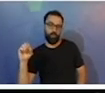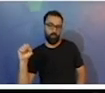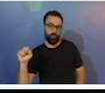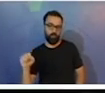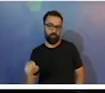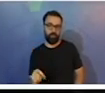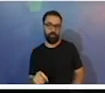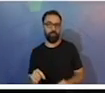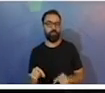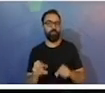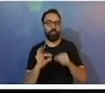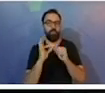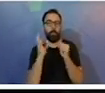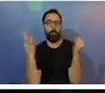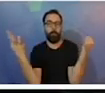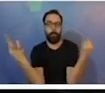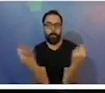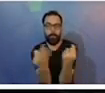linhas